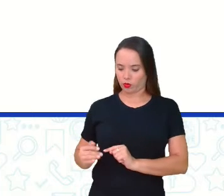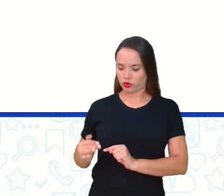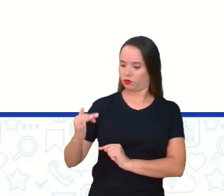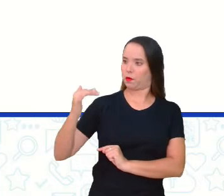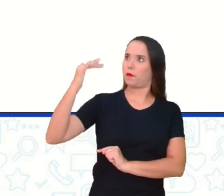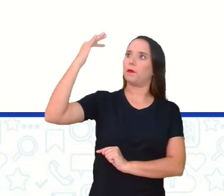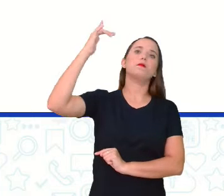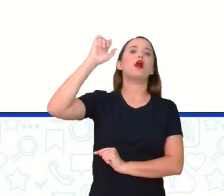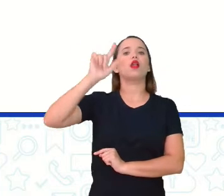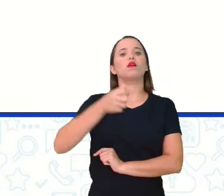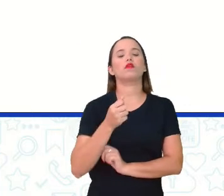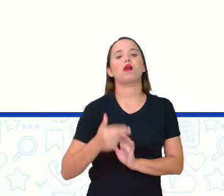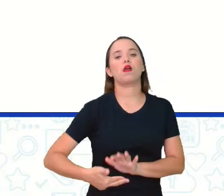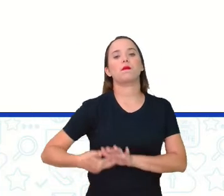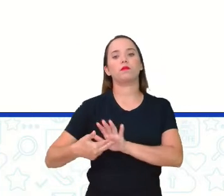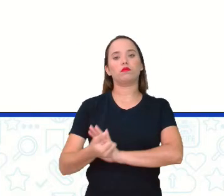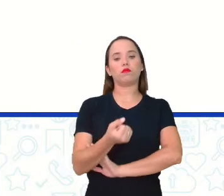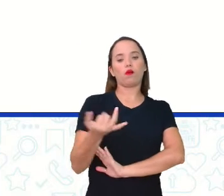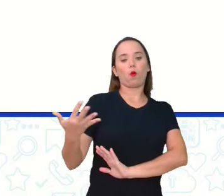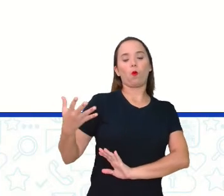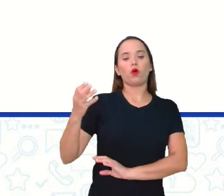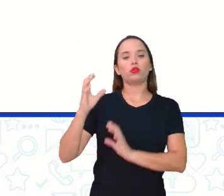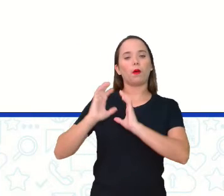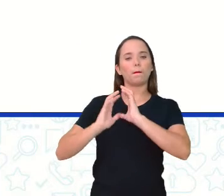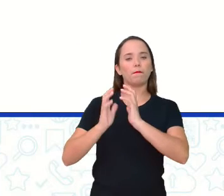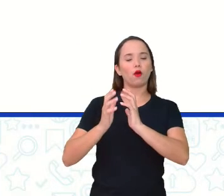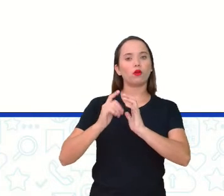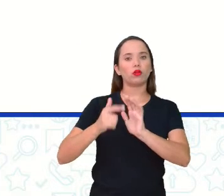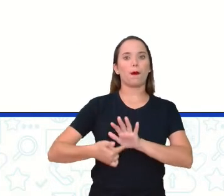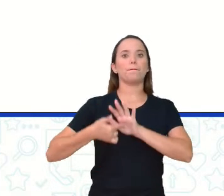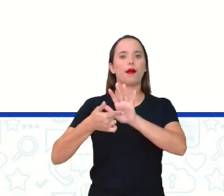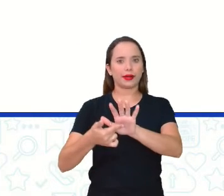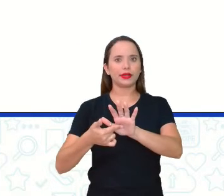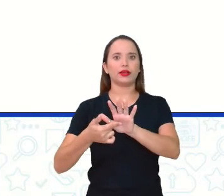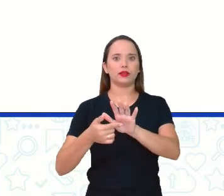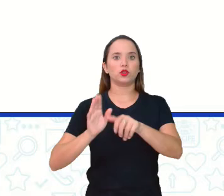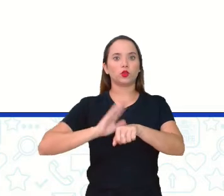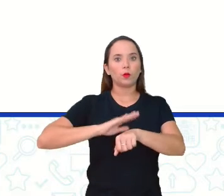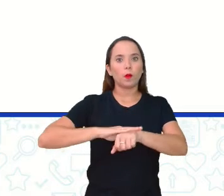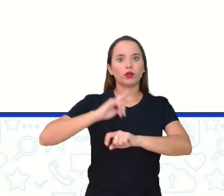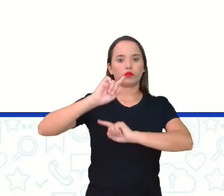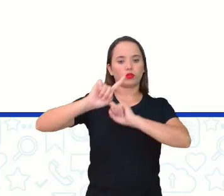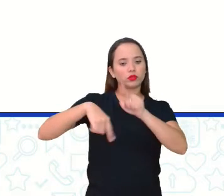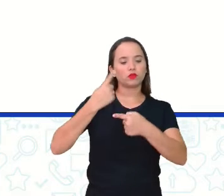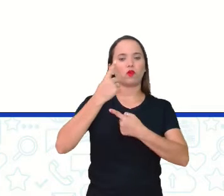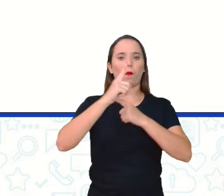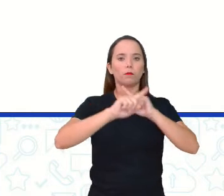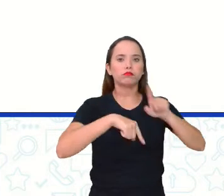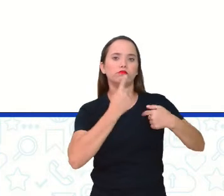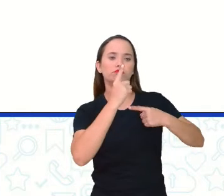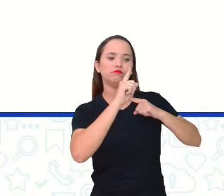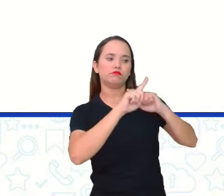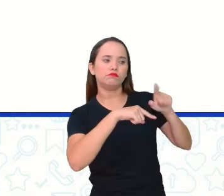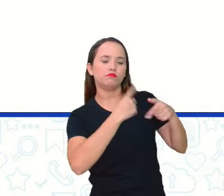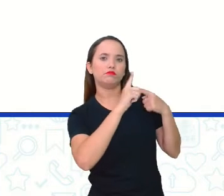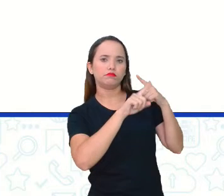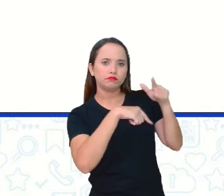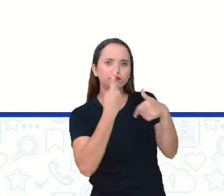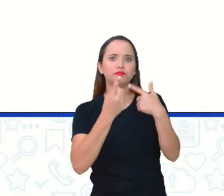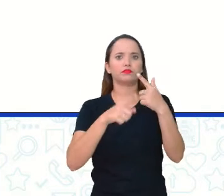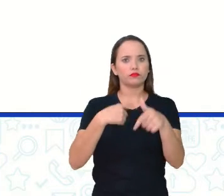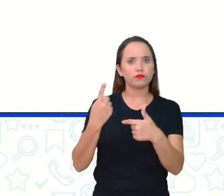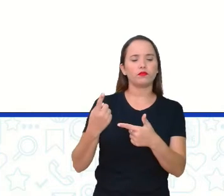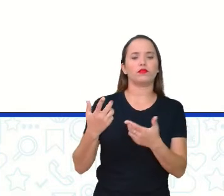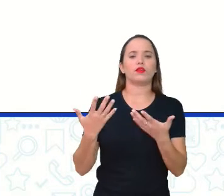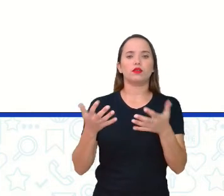a quantidade de bolinhas que vai aparecendo de uma passagem para outra, né? Então, uma bolinha se transformando em duas, quatro, e assim